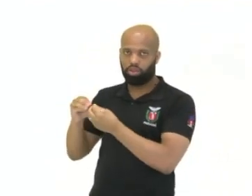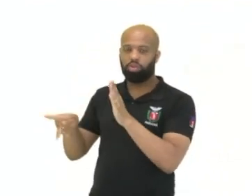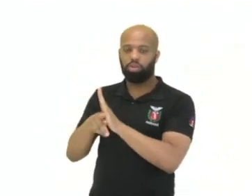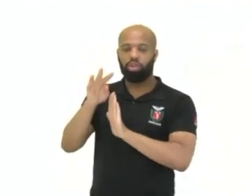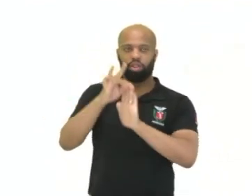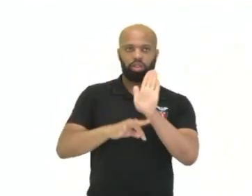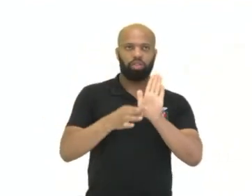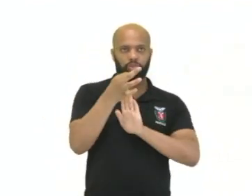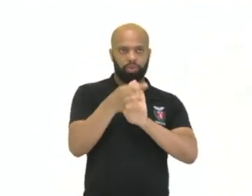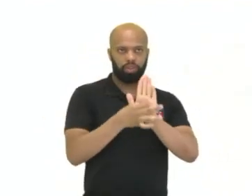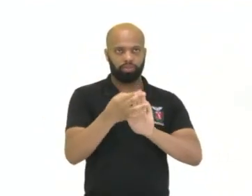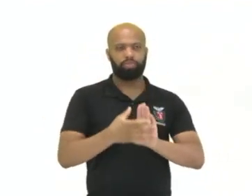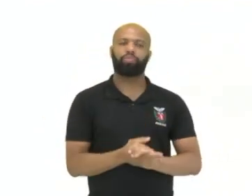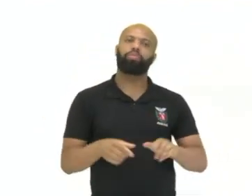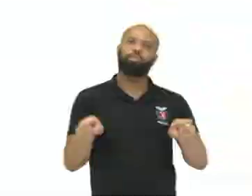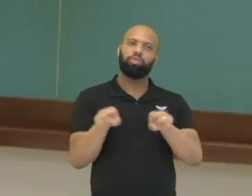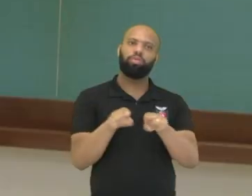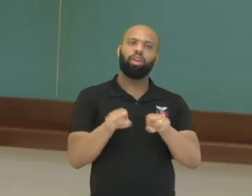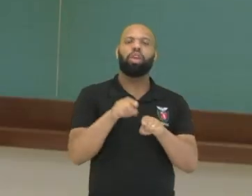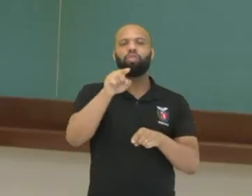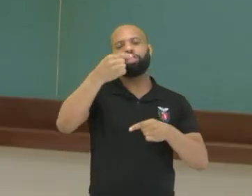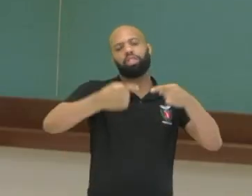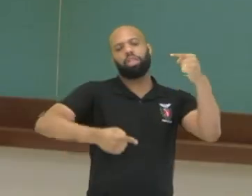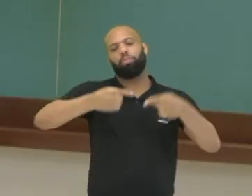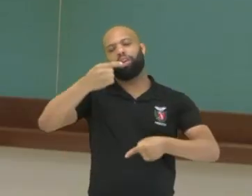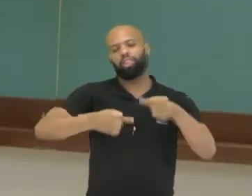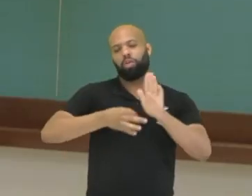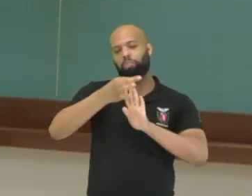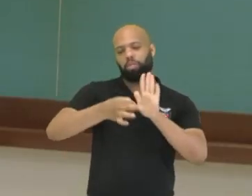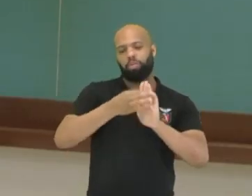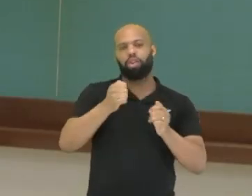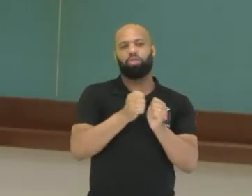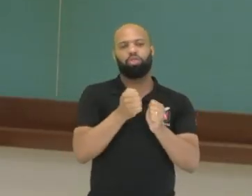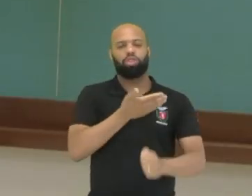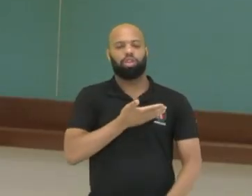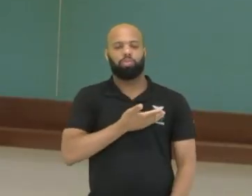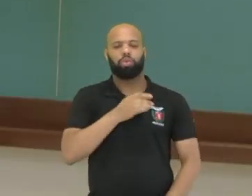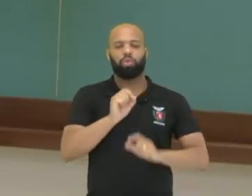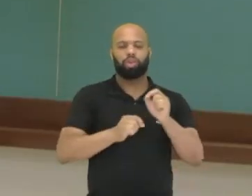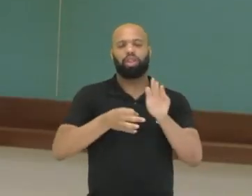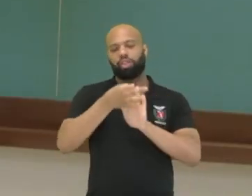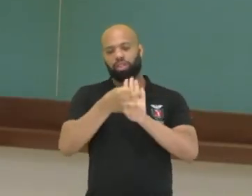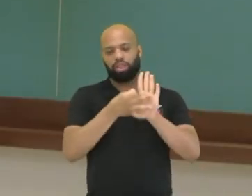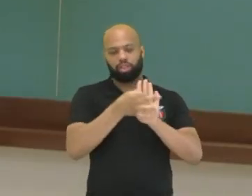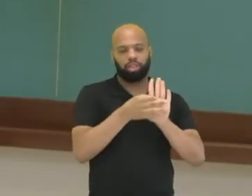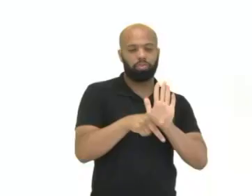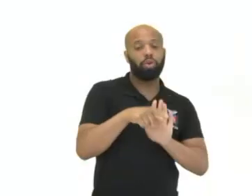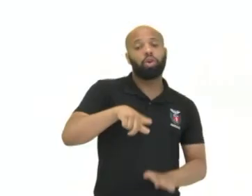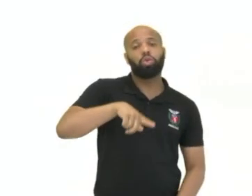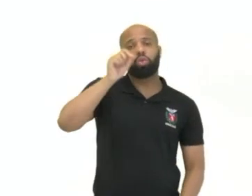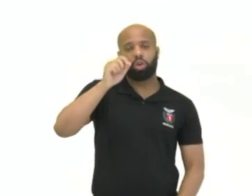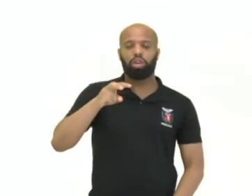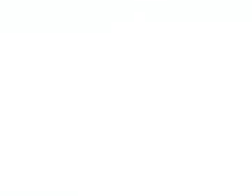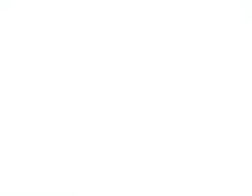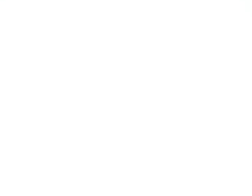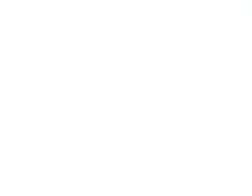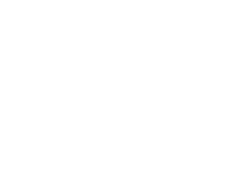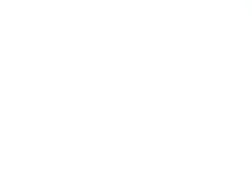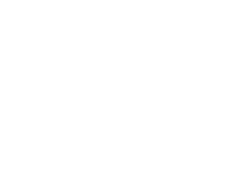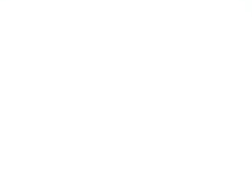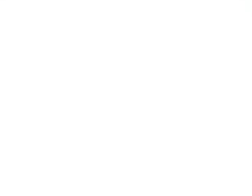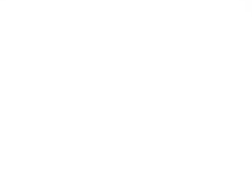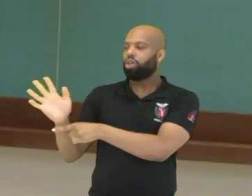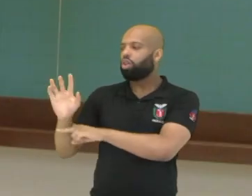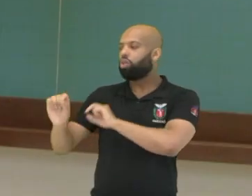opinião. E, claro, você debateu com seu colega e com outros colegas a argumentação escolhida para compor esse texto.